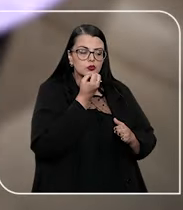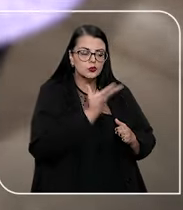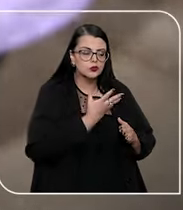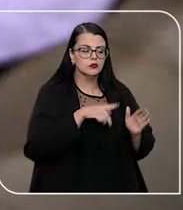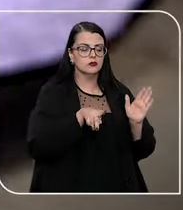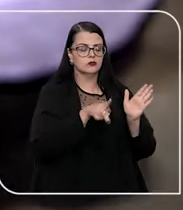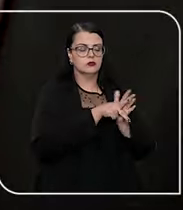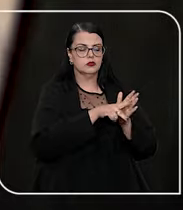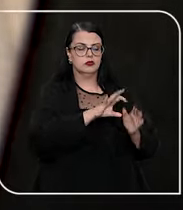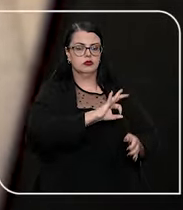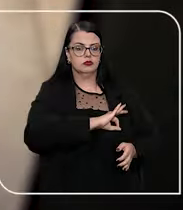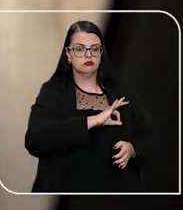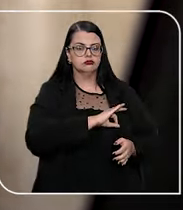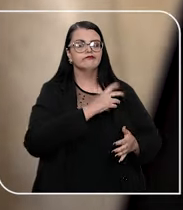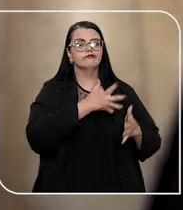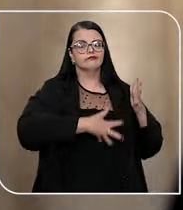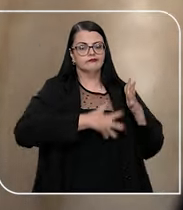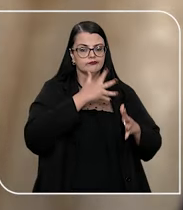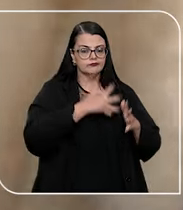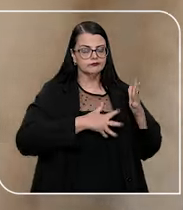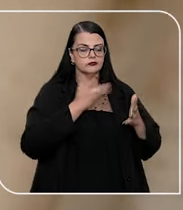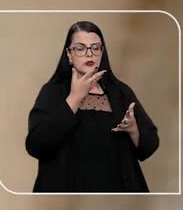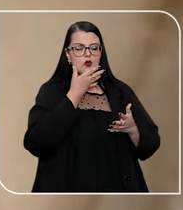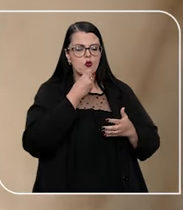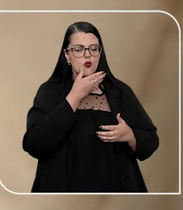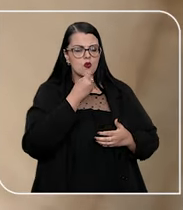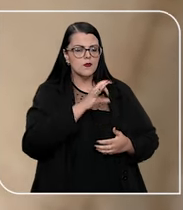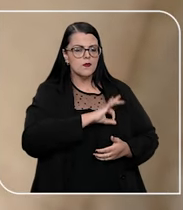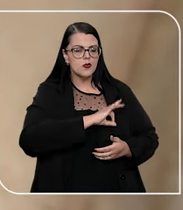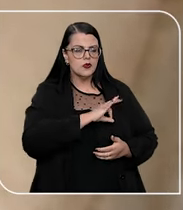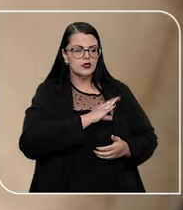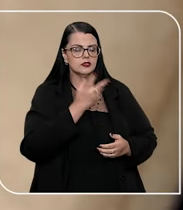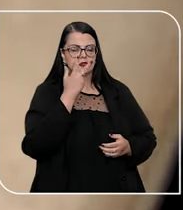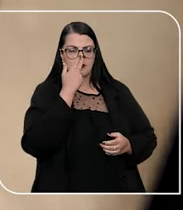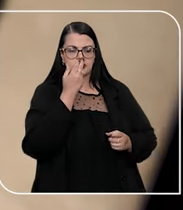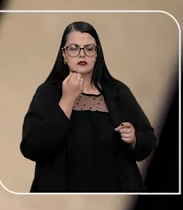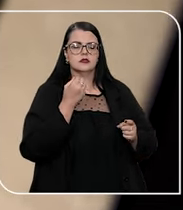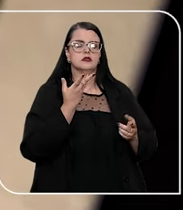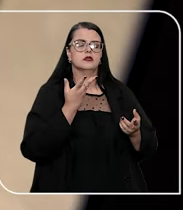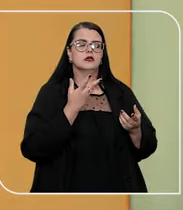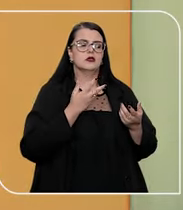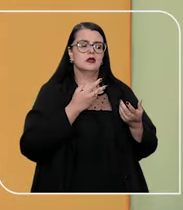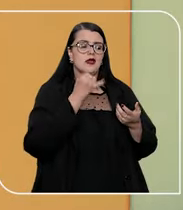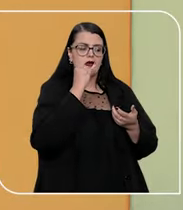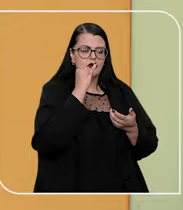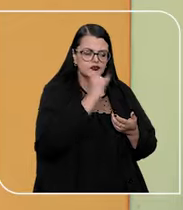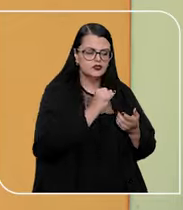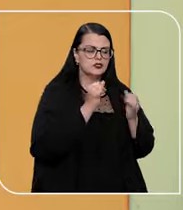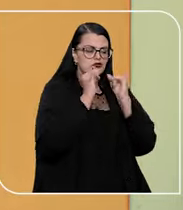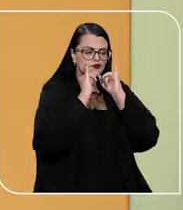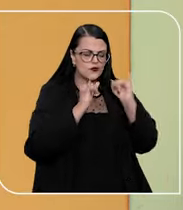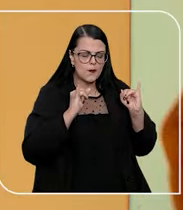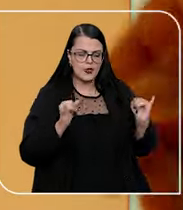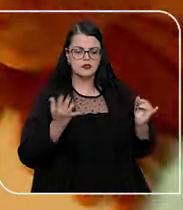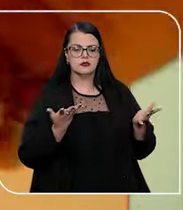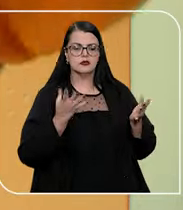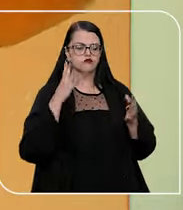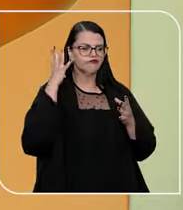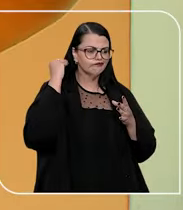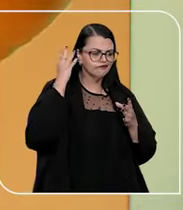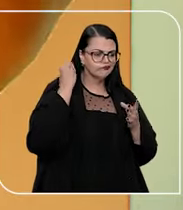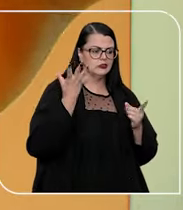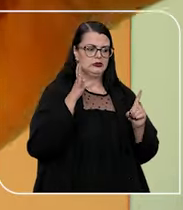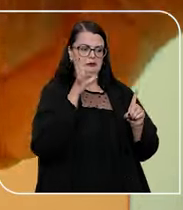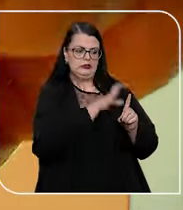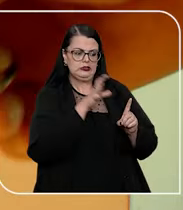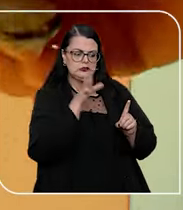ouvido na delegacia fica mais complicado para um policial mal intencionado torturá-lo para obter informações pois